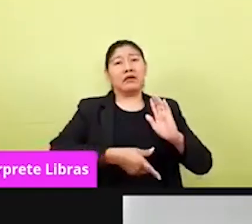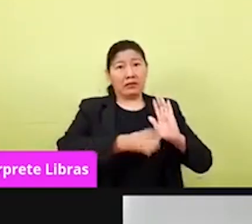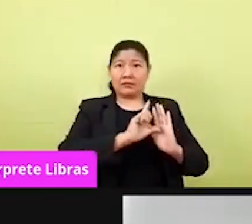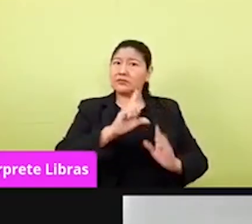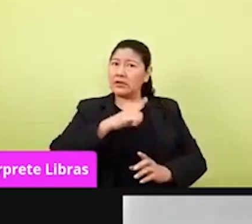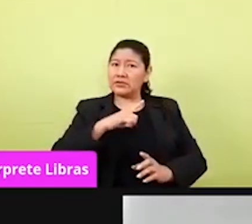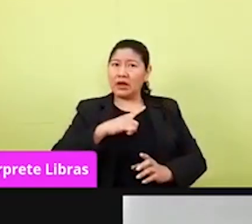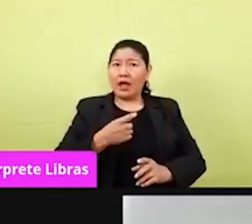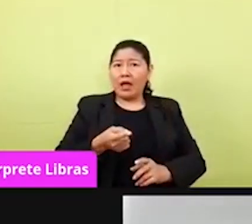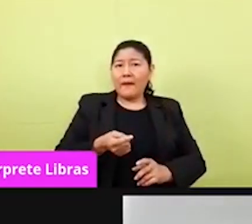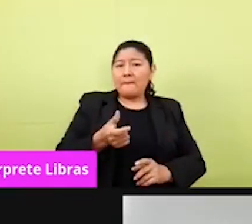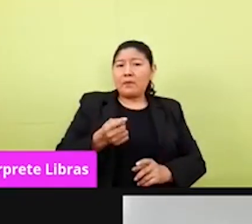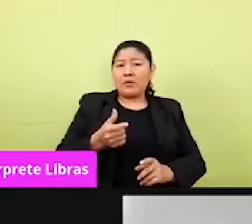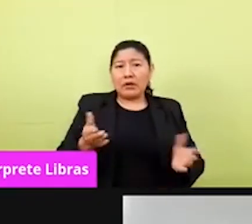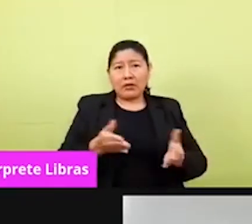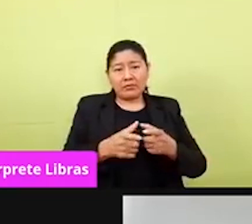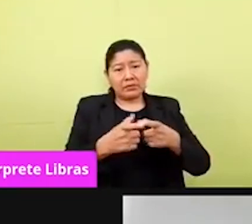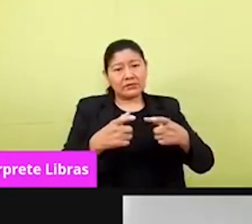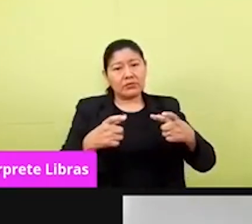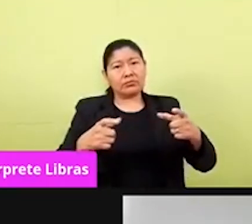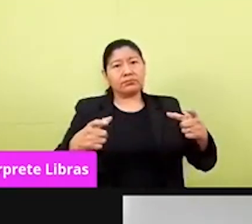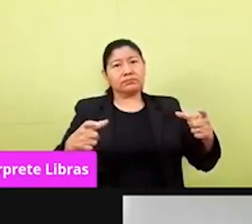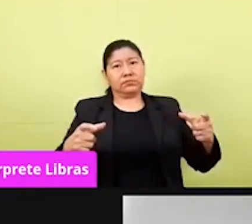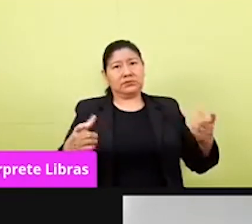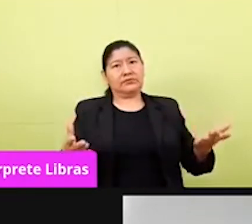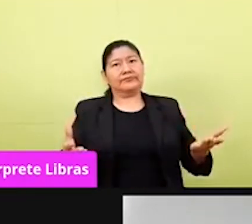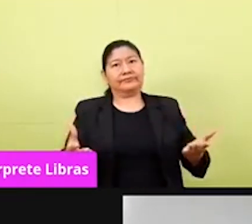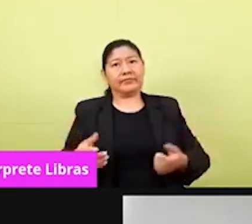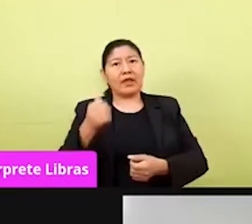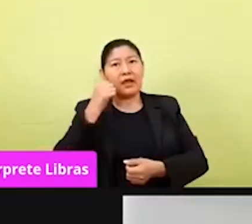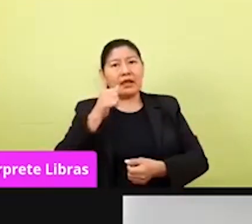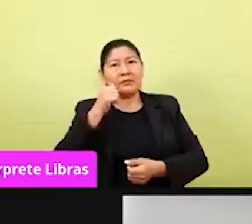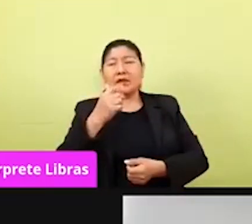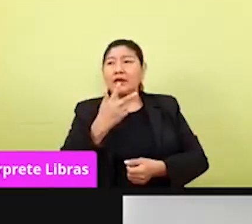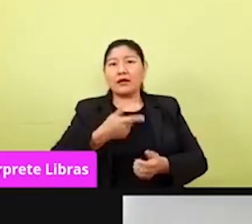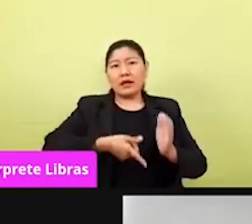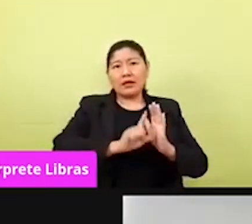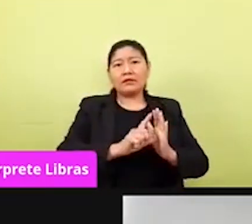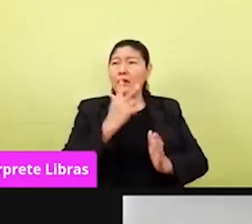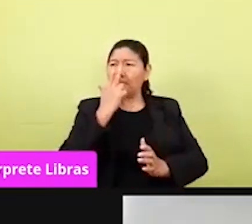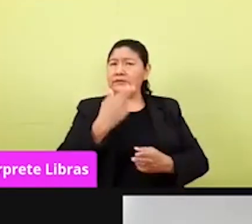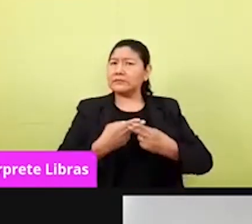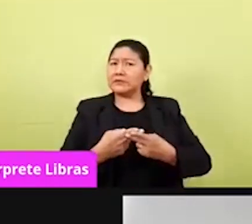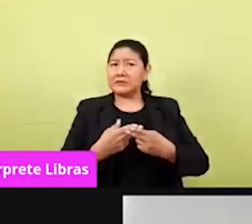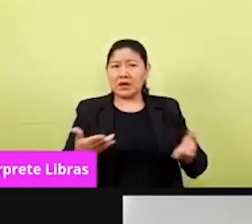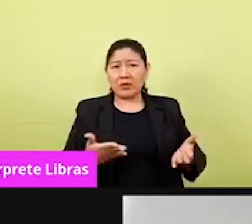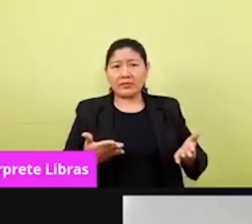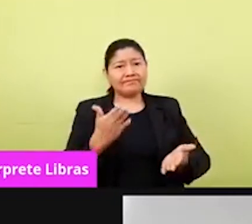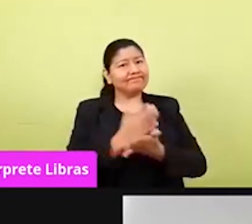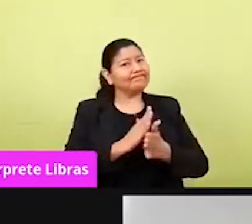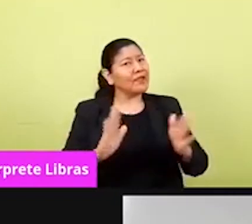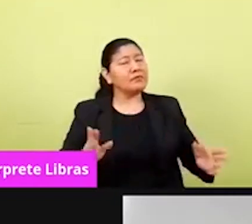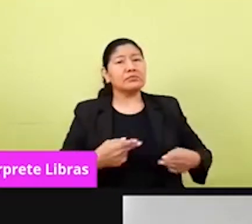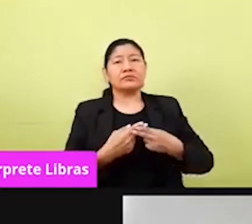que em um nível que era considerado tolerado por essa mulher. E aí esse aumento da convivência aumentou,